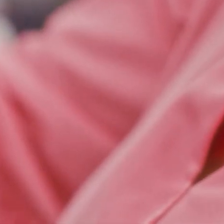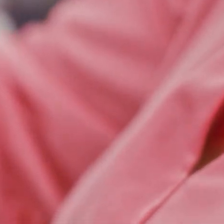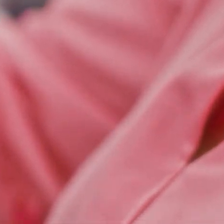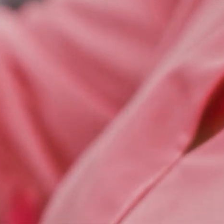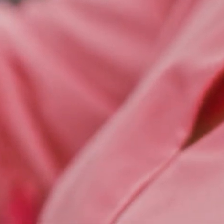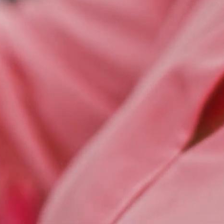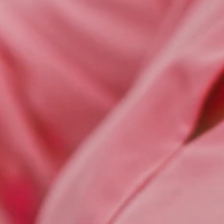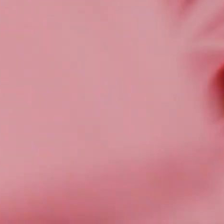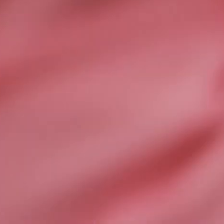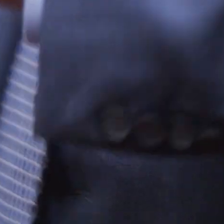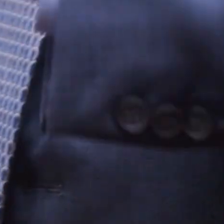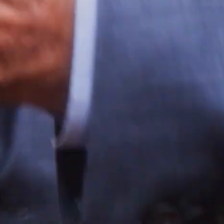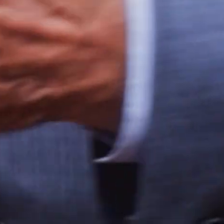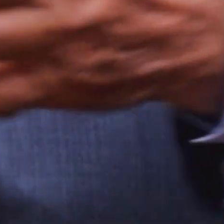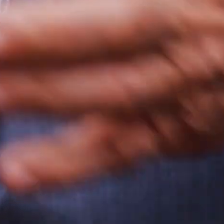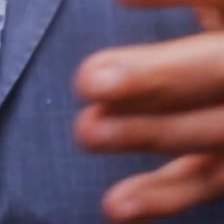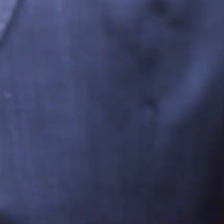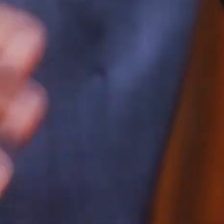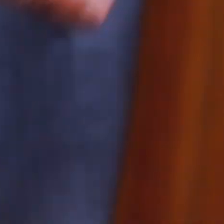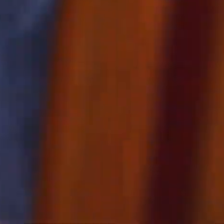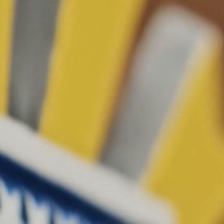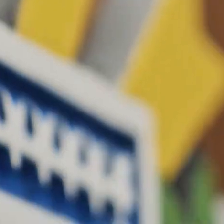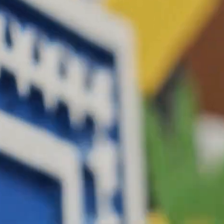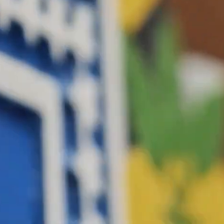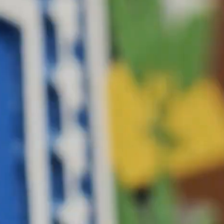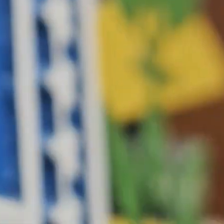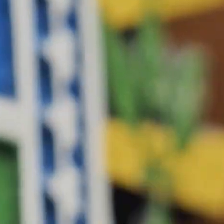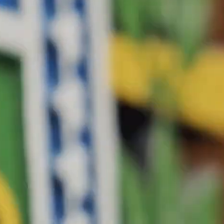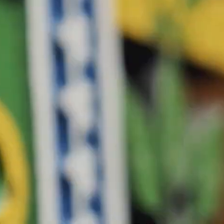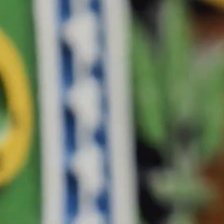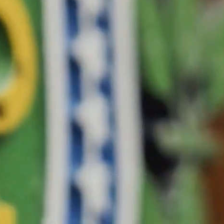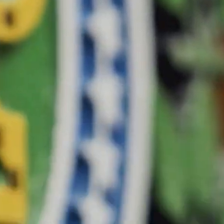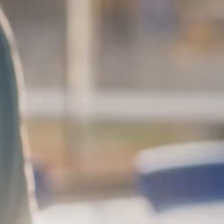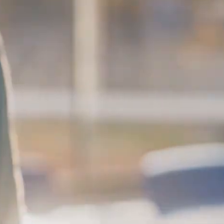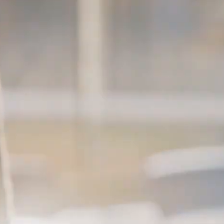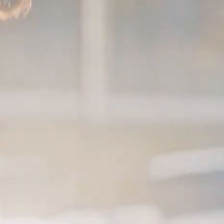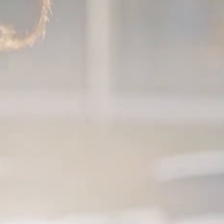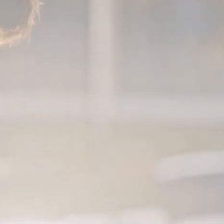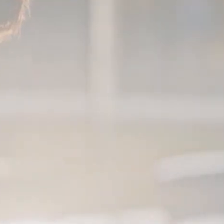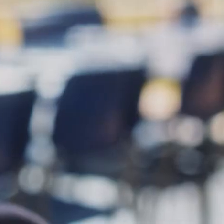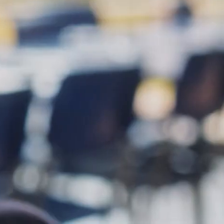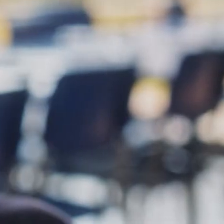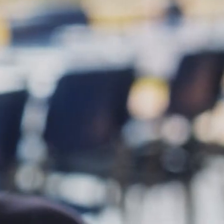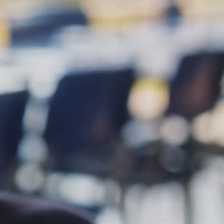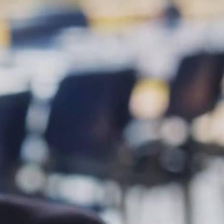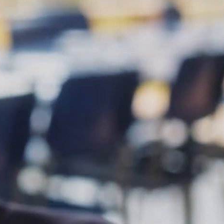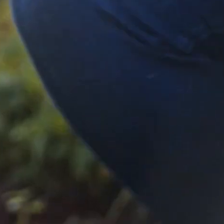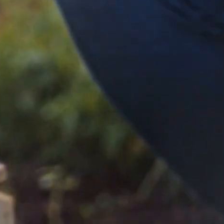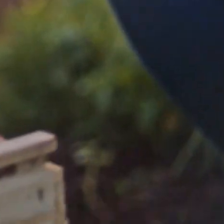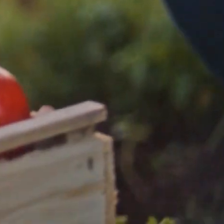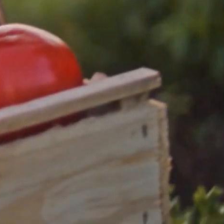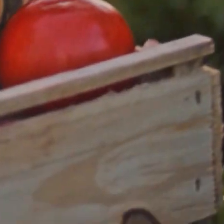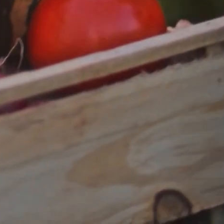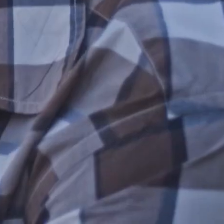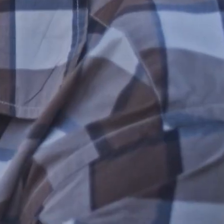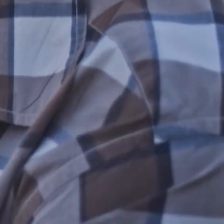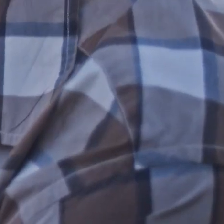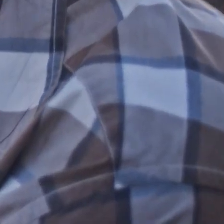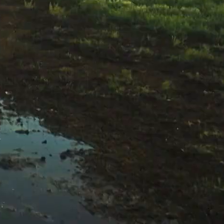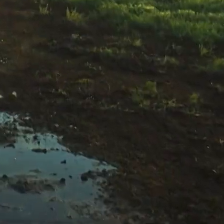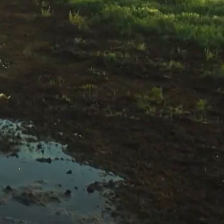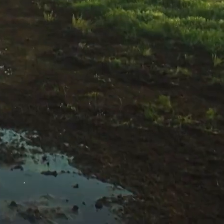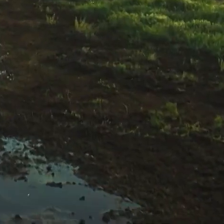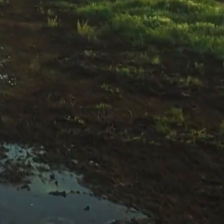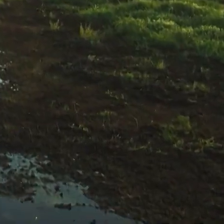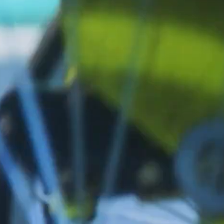na fiscalização dos recursos, nas políticas públicas que impulsionam o desenvolvimento de Mato Grosso do Sul e transformam a vida da